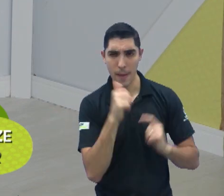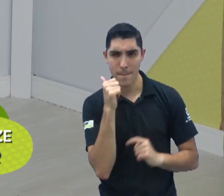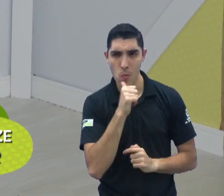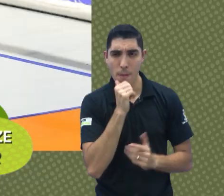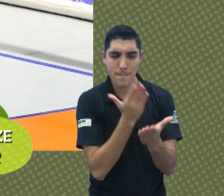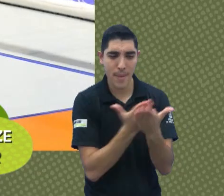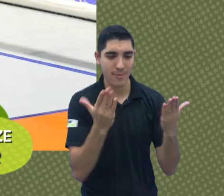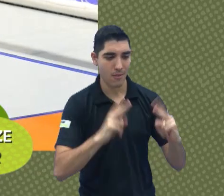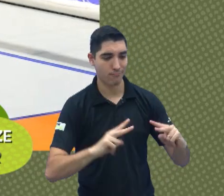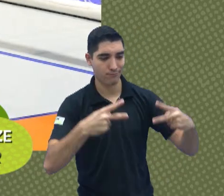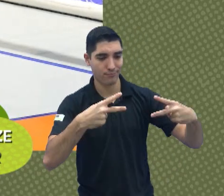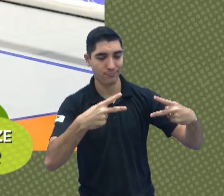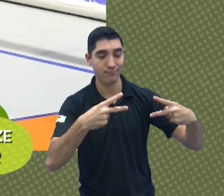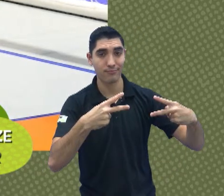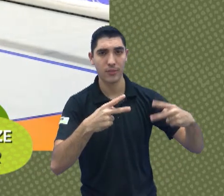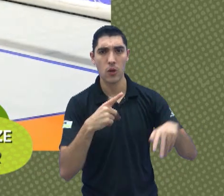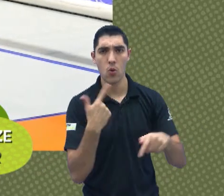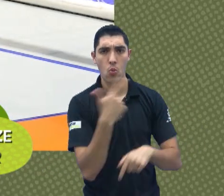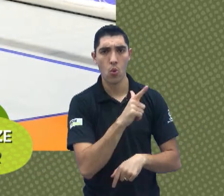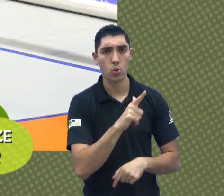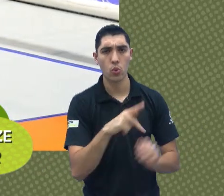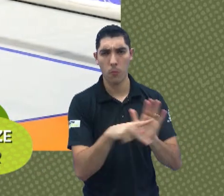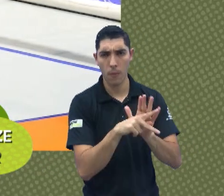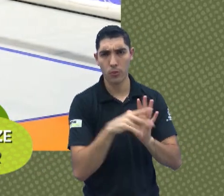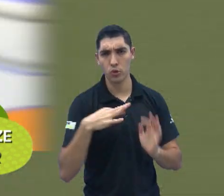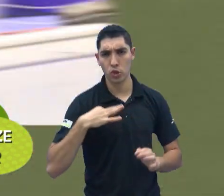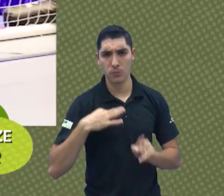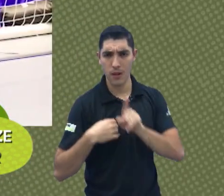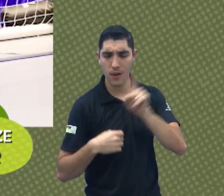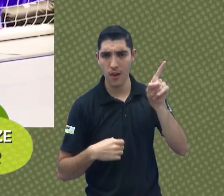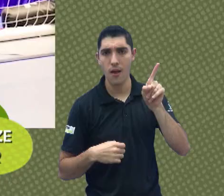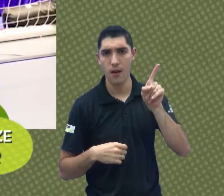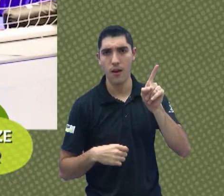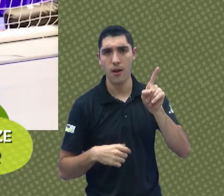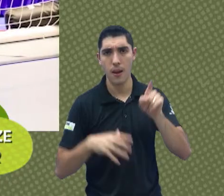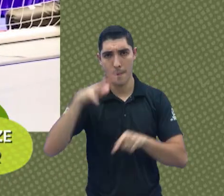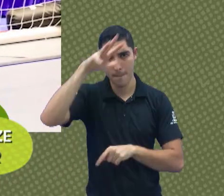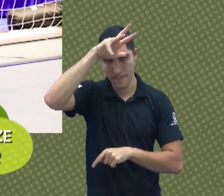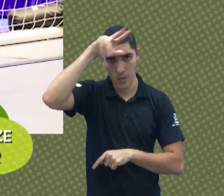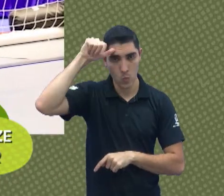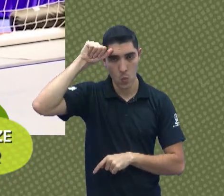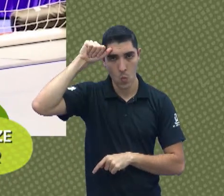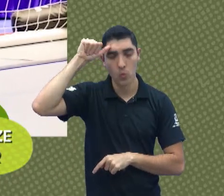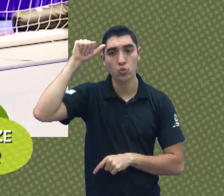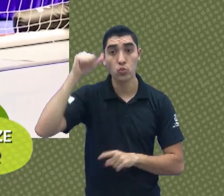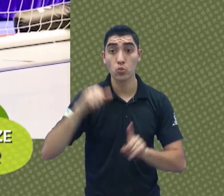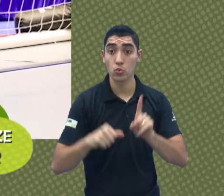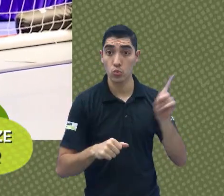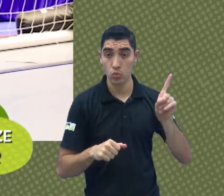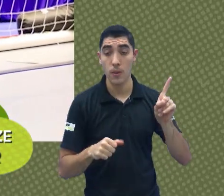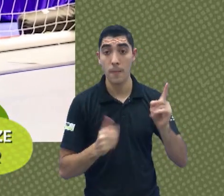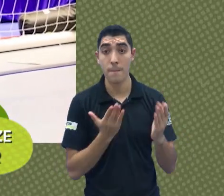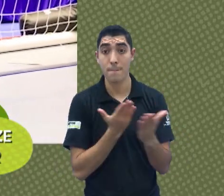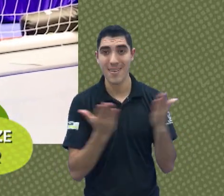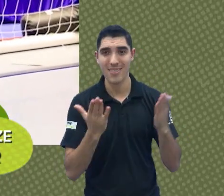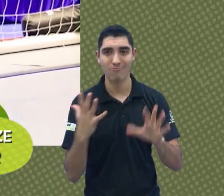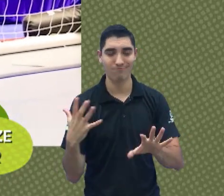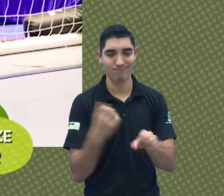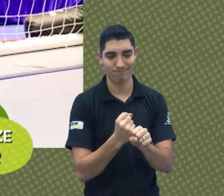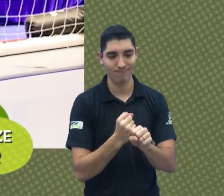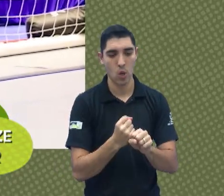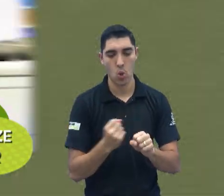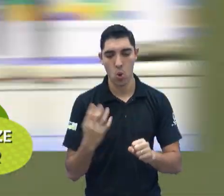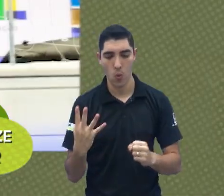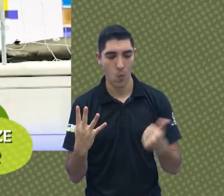semifinal para o ICEMAT do Mato Grosso, só do Mato Grosso, não é do Sul não, é só do Mato Grosso, pelo placar de 11-4, 4 e foi